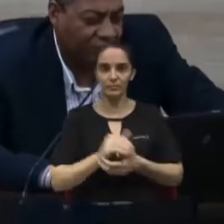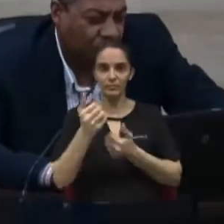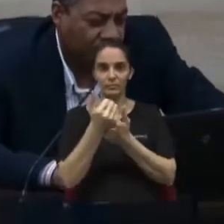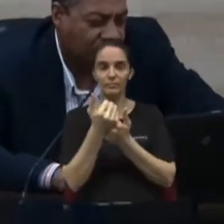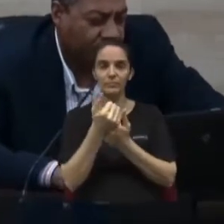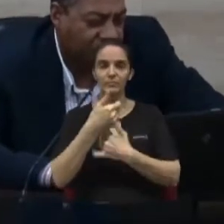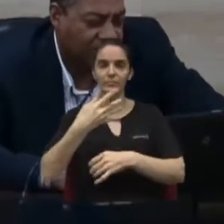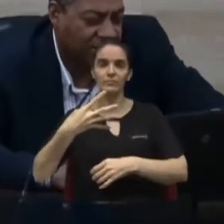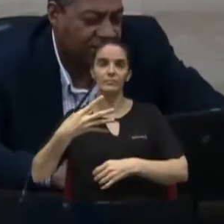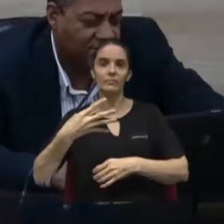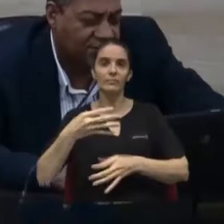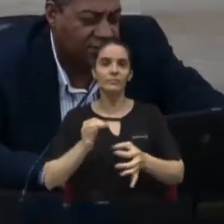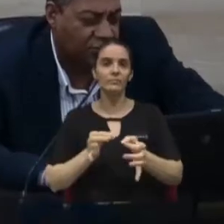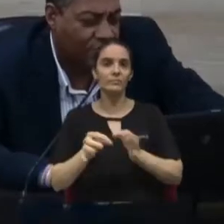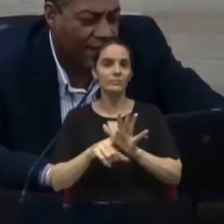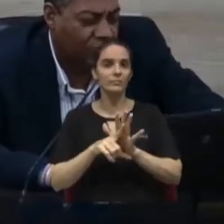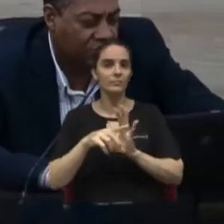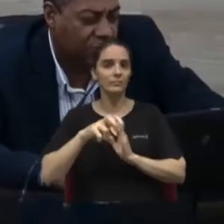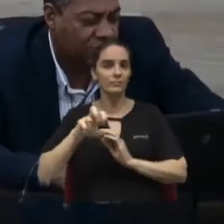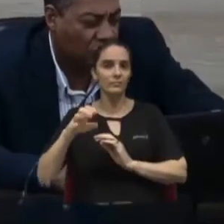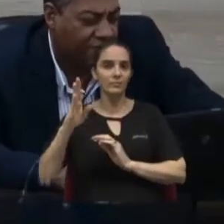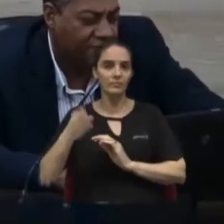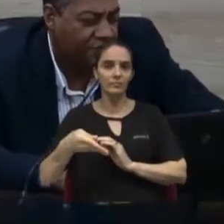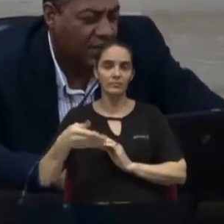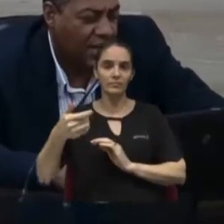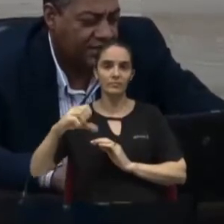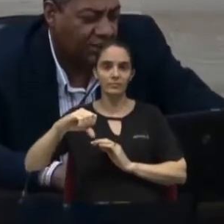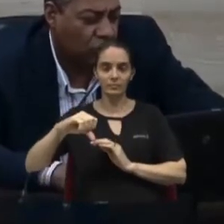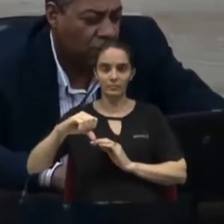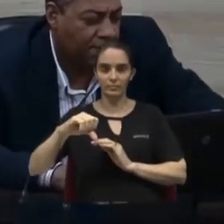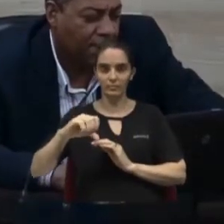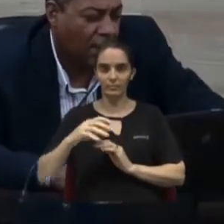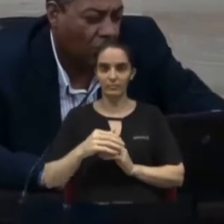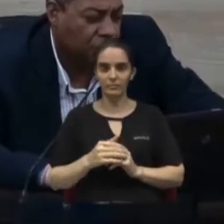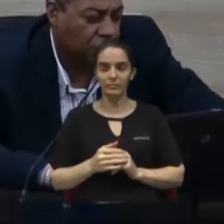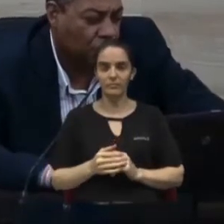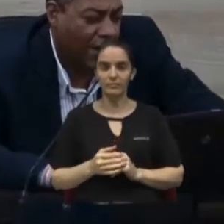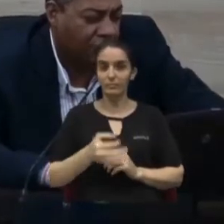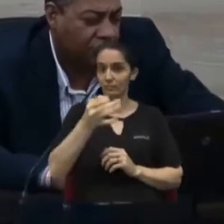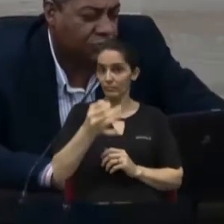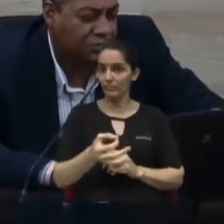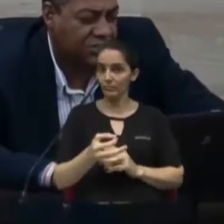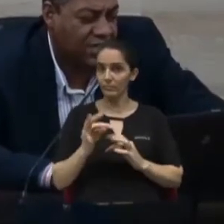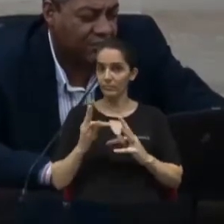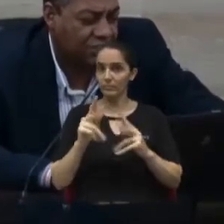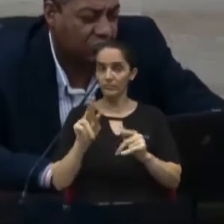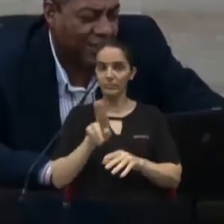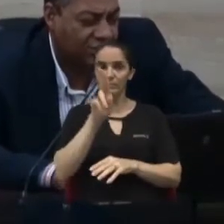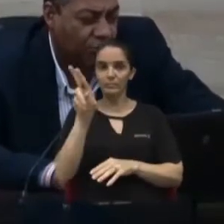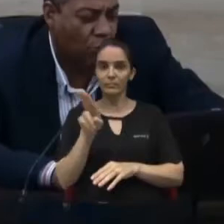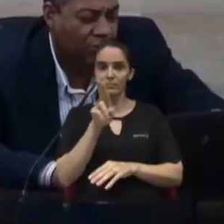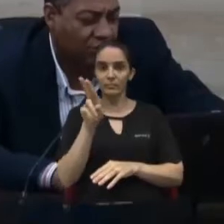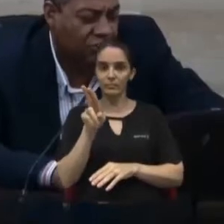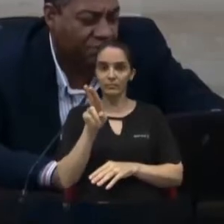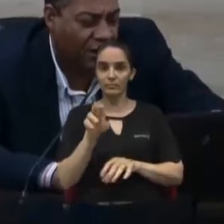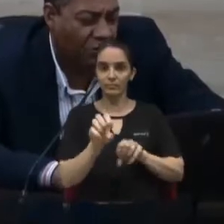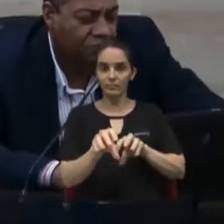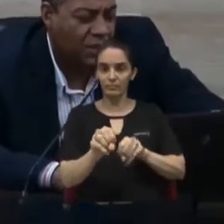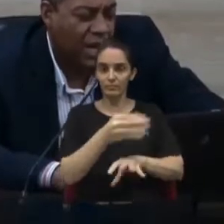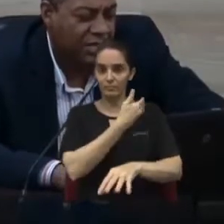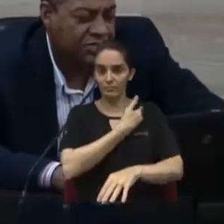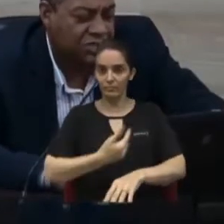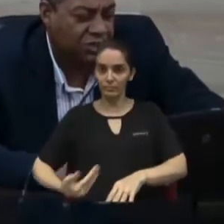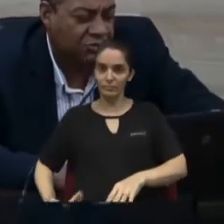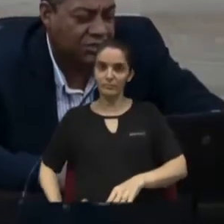Substitutivo 14 ao projeto de lei 55/2019, assegura aos usuários do Sistema de Educação Pública